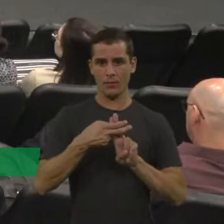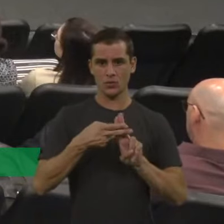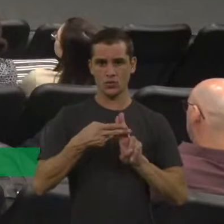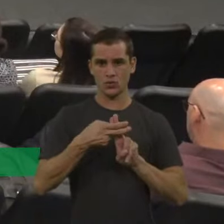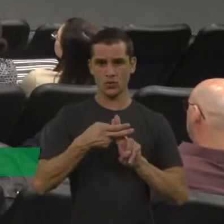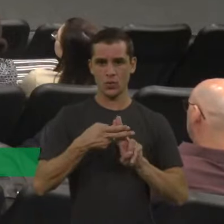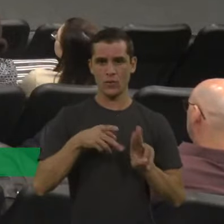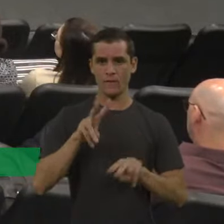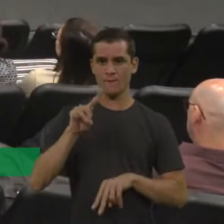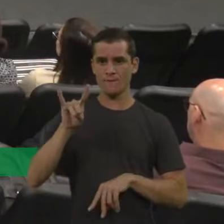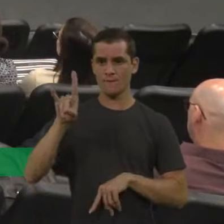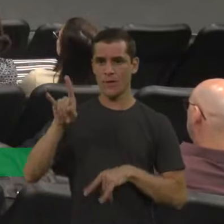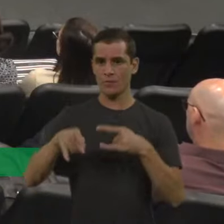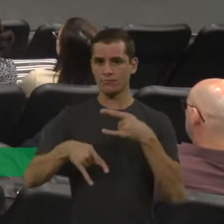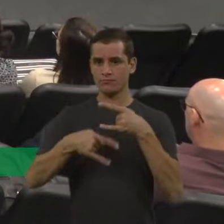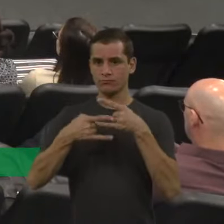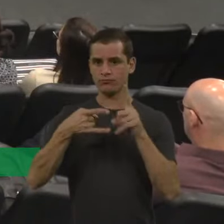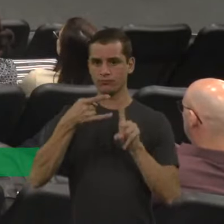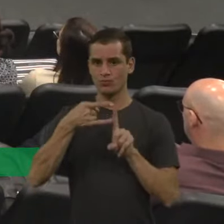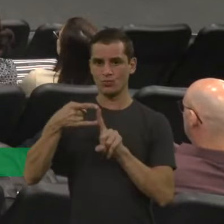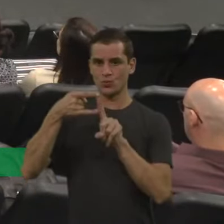Zoom. Muito obrigado.